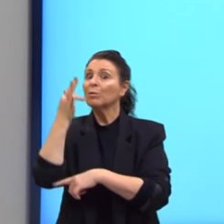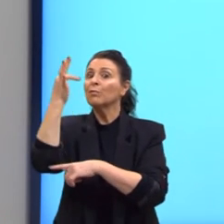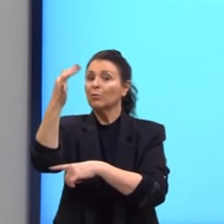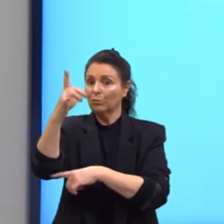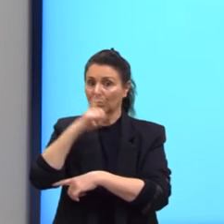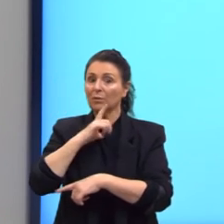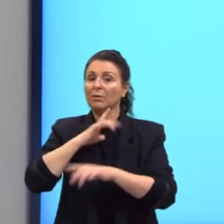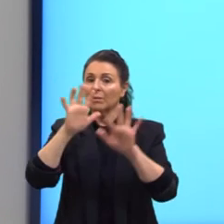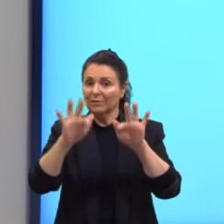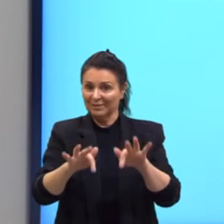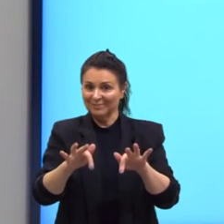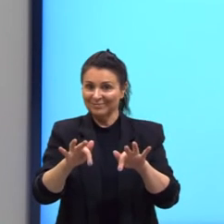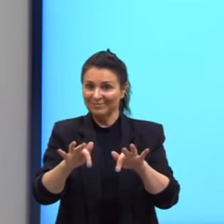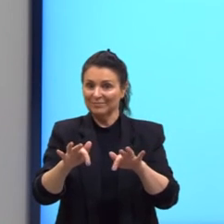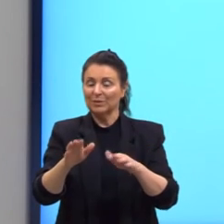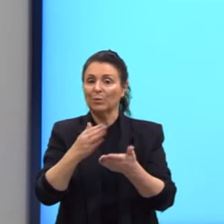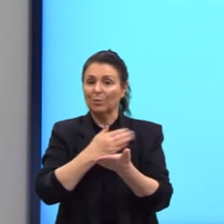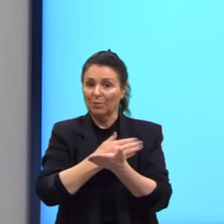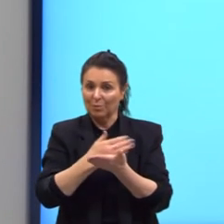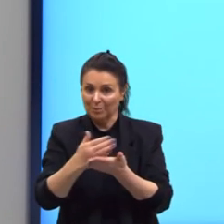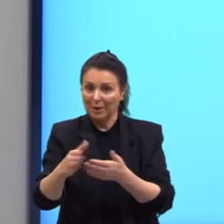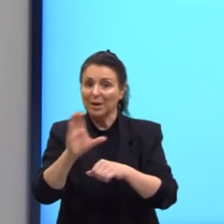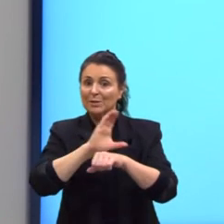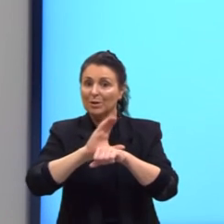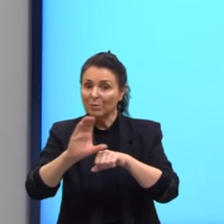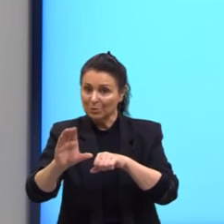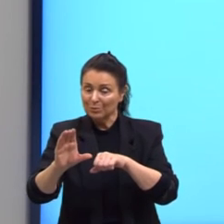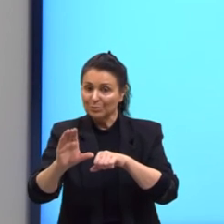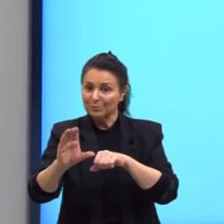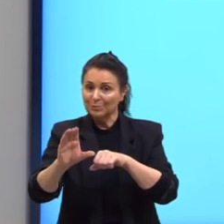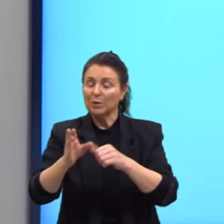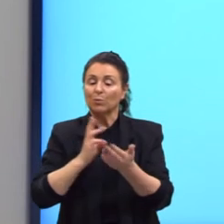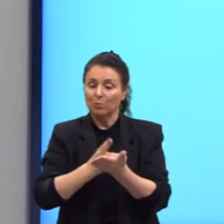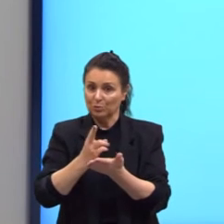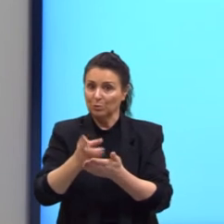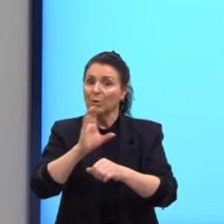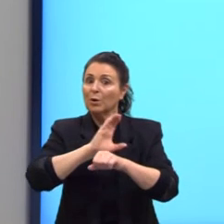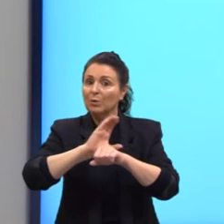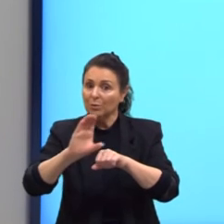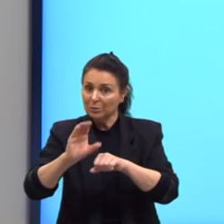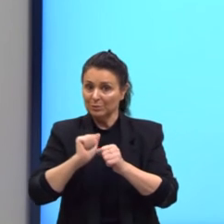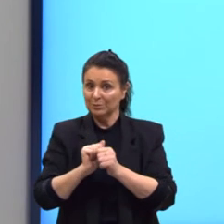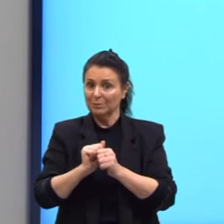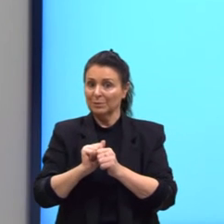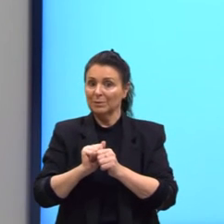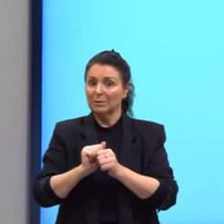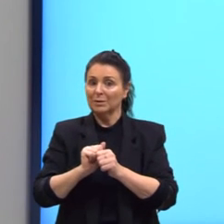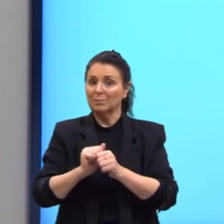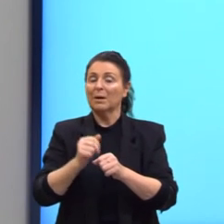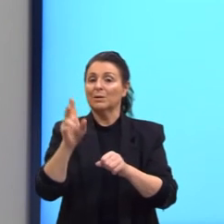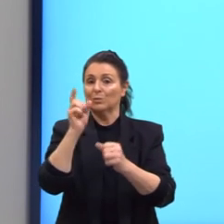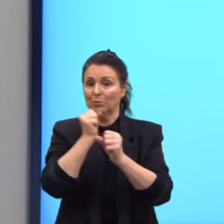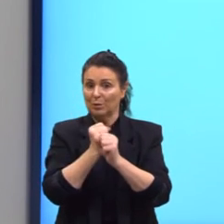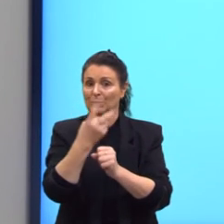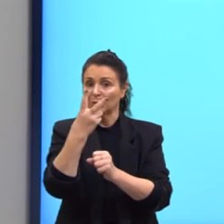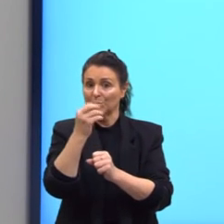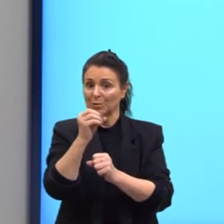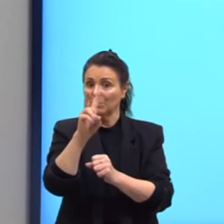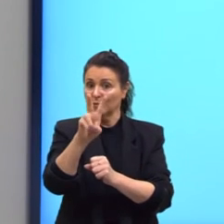vão terminar o curso inglês já terei terminado então eu Prevejo que eu vou terminar em 2025